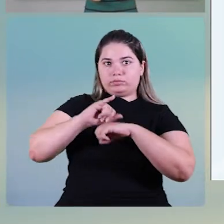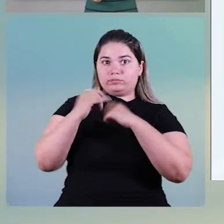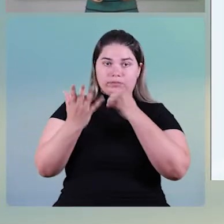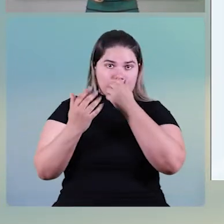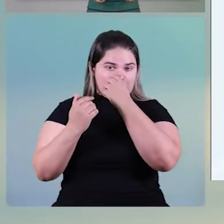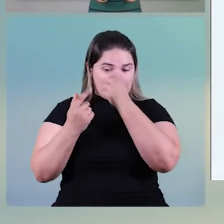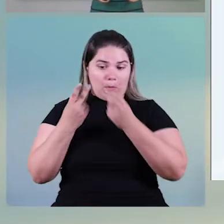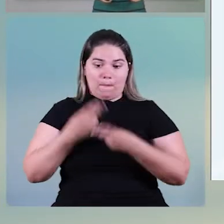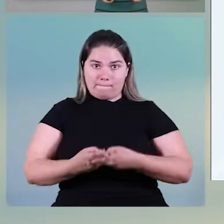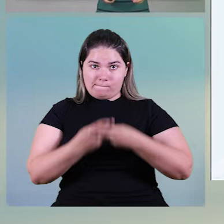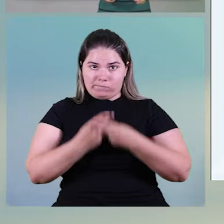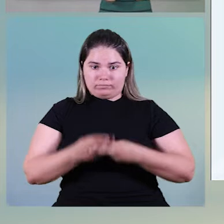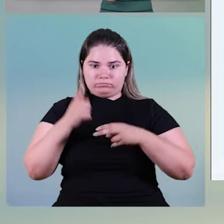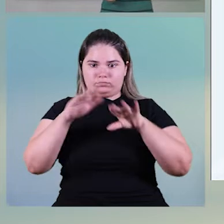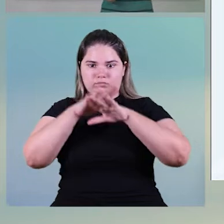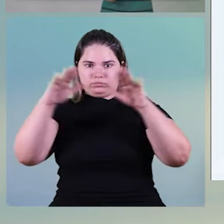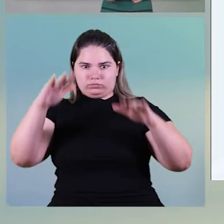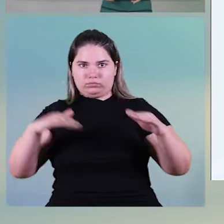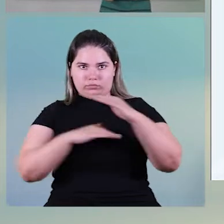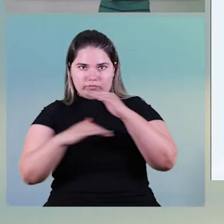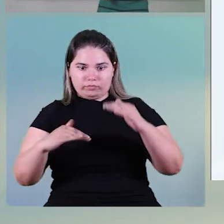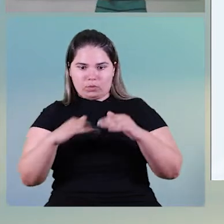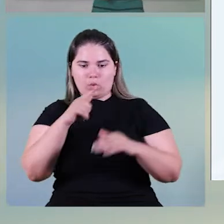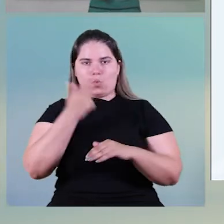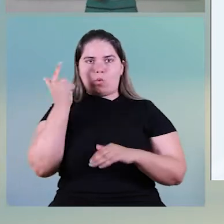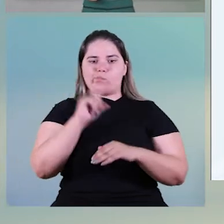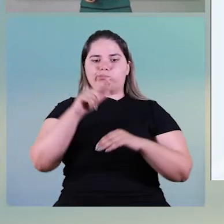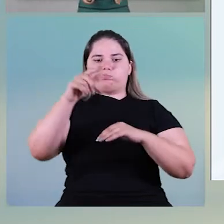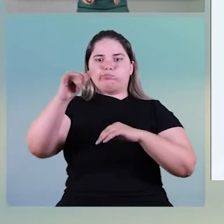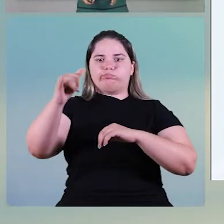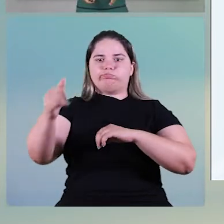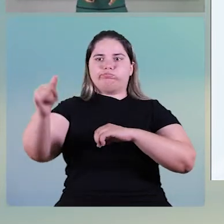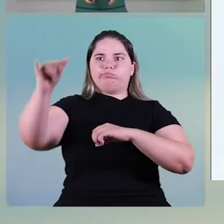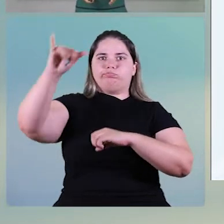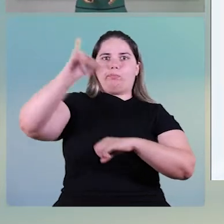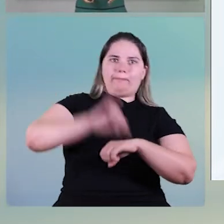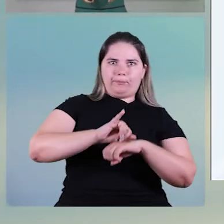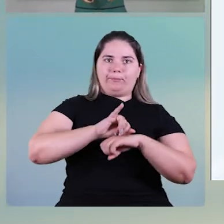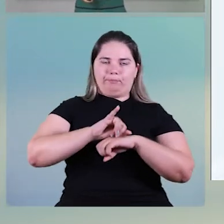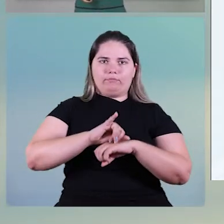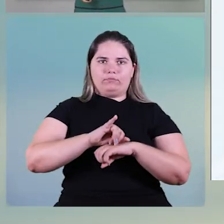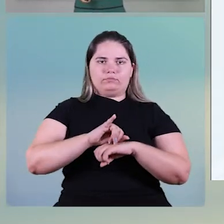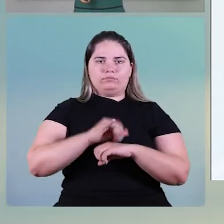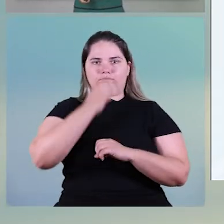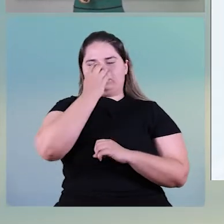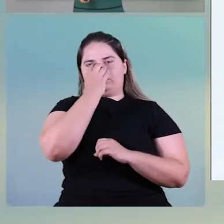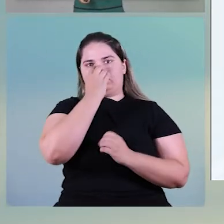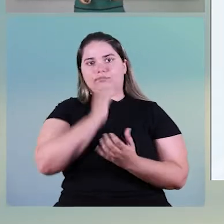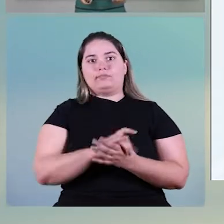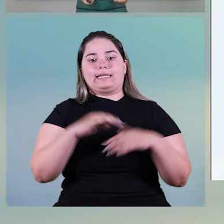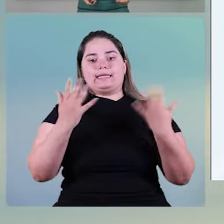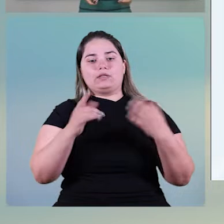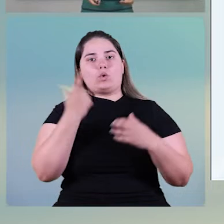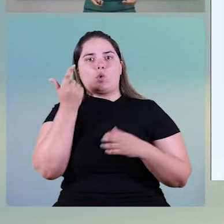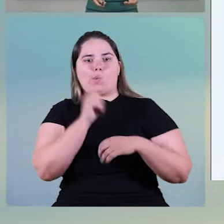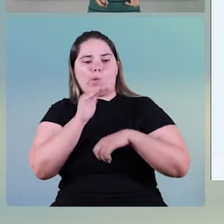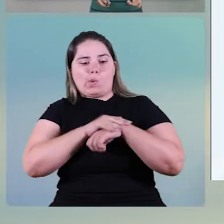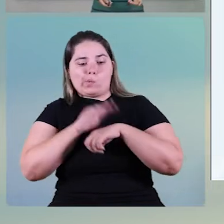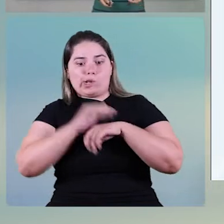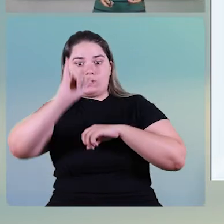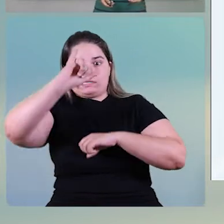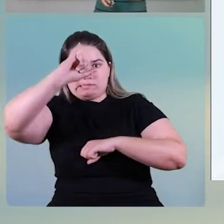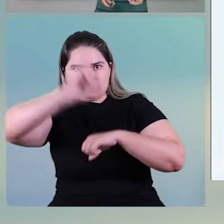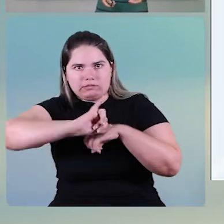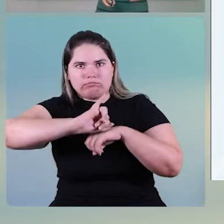o peso da caixa, faz com que ela caia sobre a superfície da mesa. E aí, na hora que ela atinge a superfície da